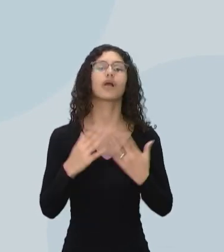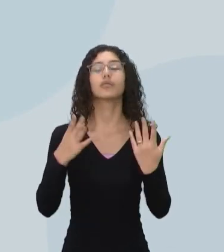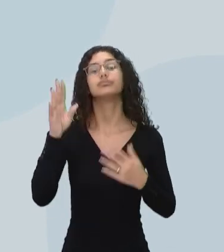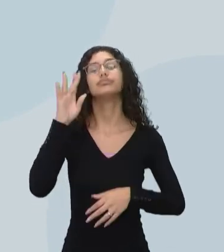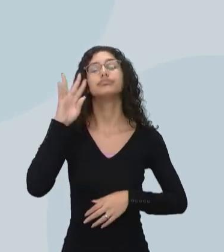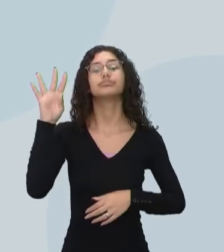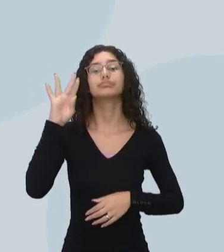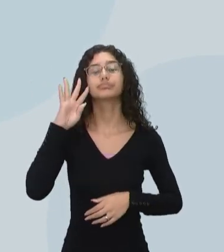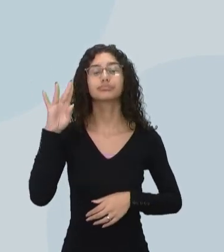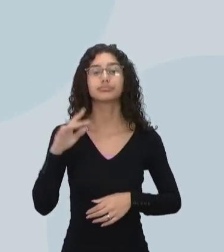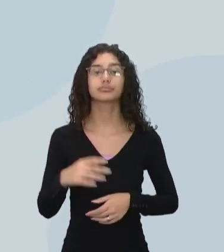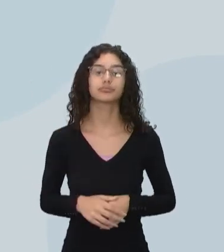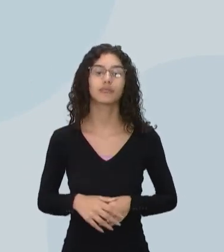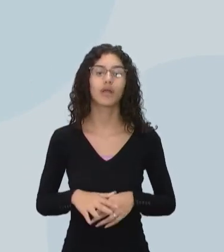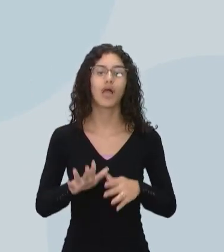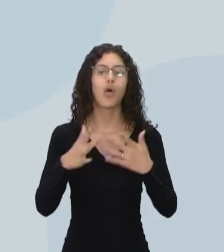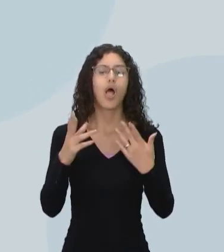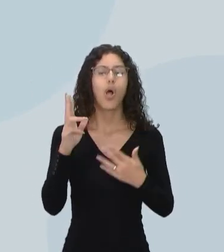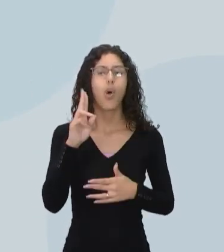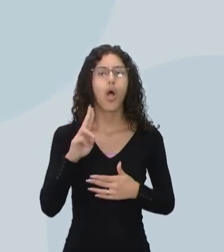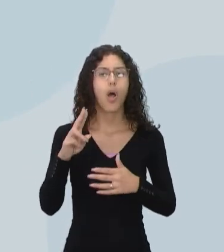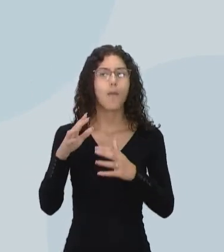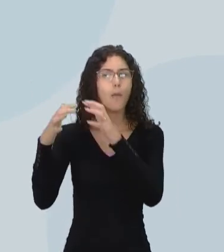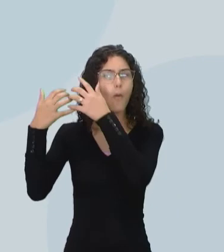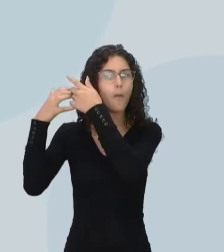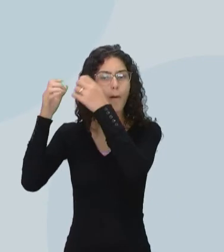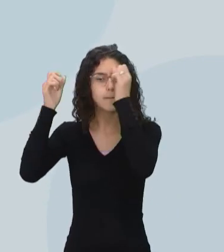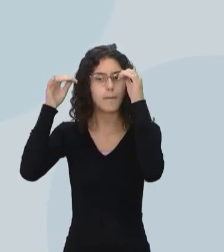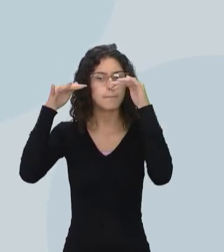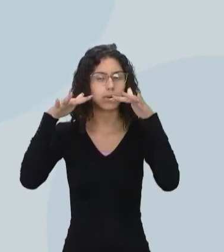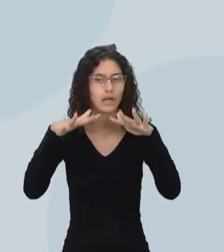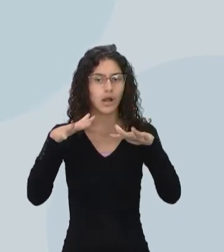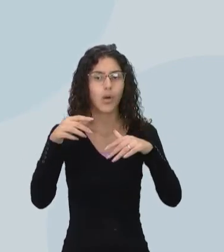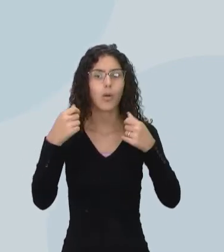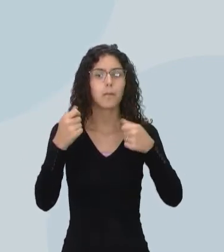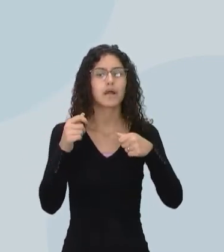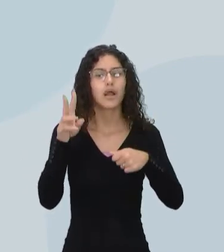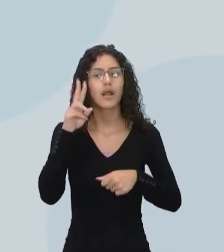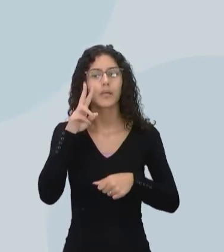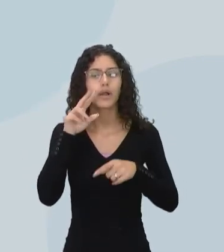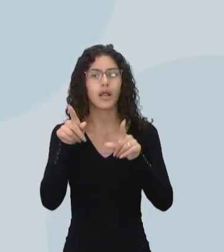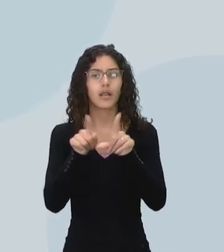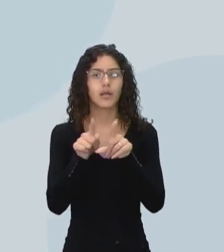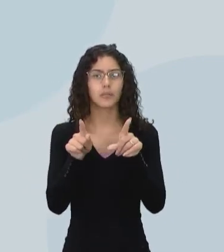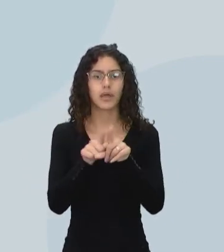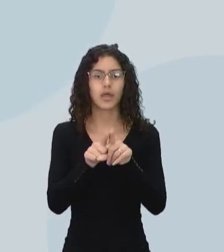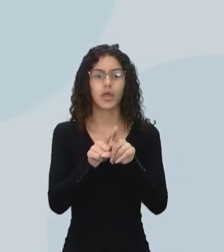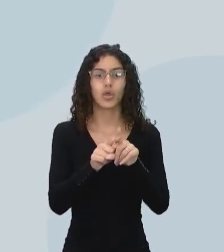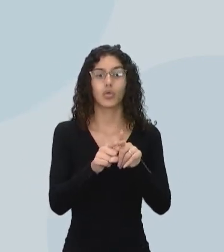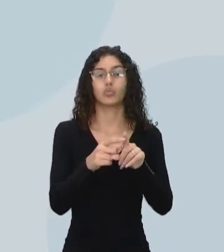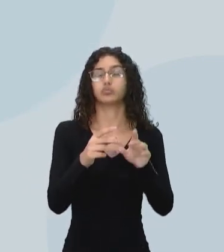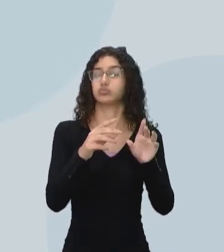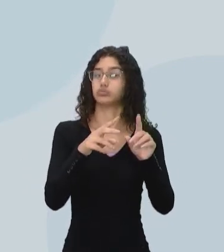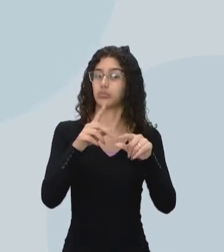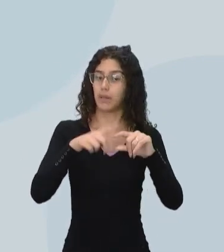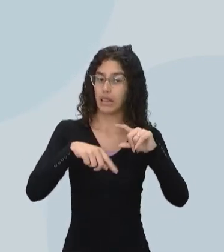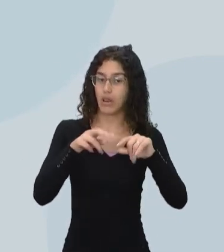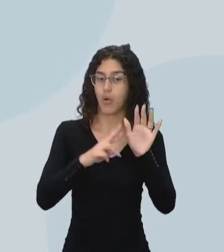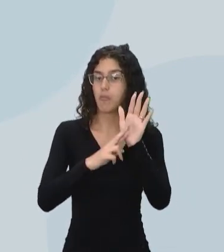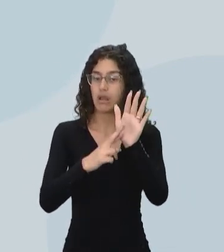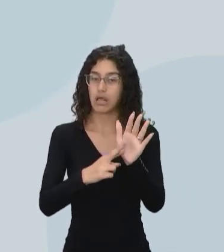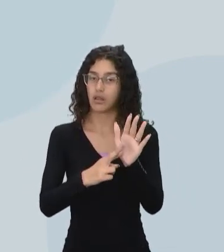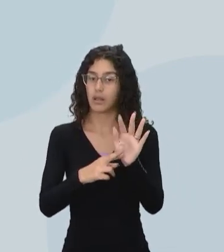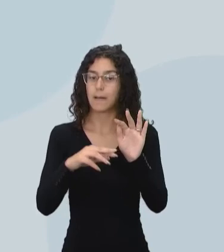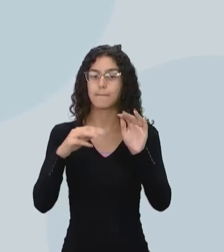reflexão. Quando utilizamos um mapa mental, precisamos nos lembrar de que o conteúdo que ele